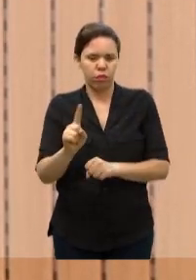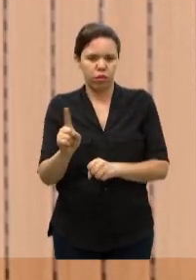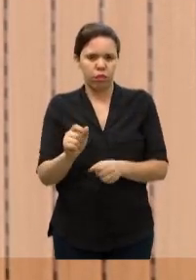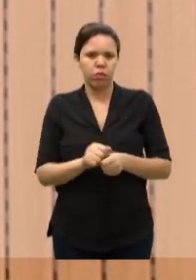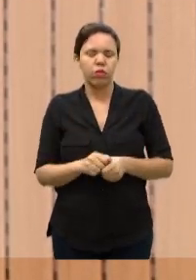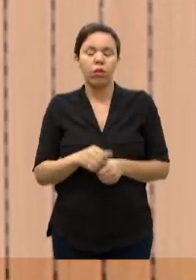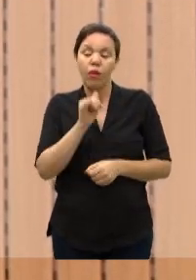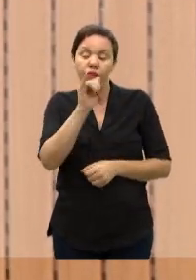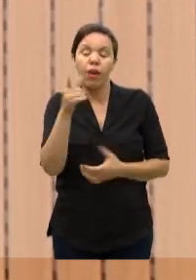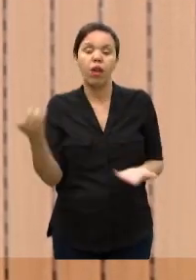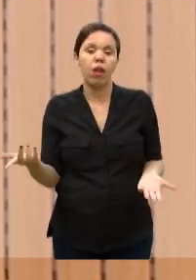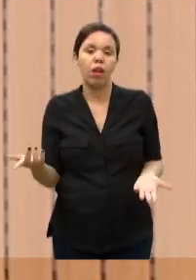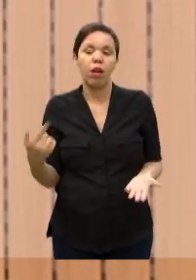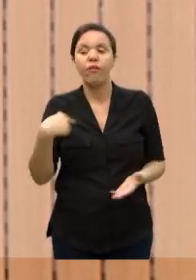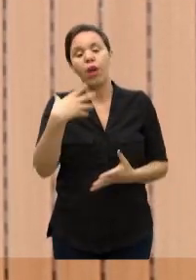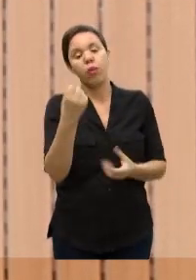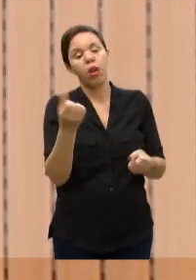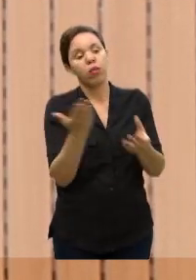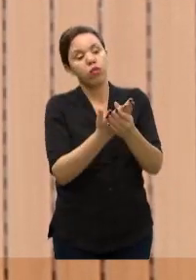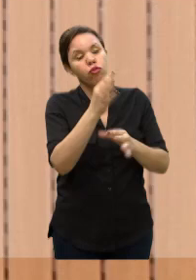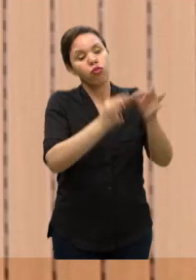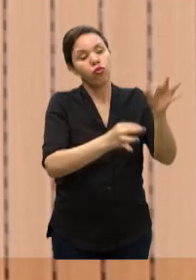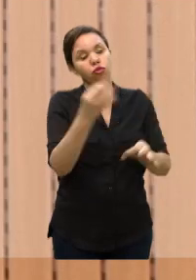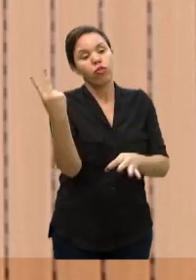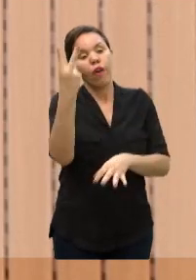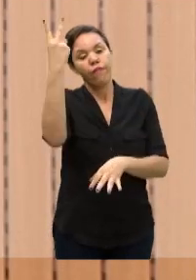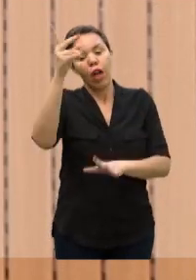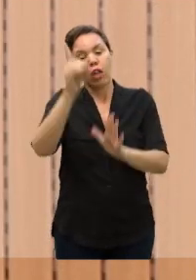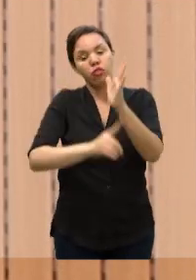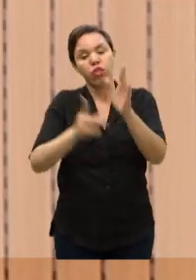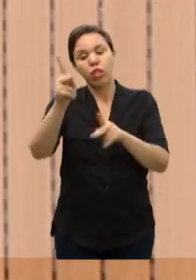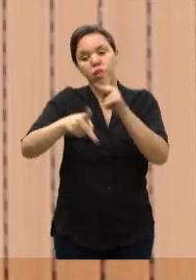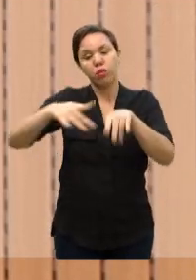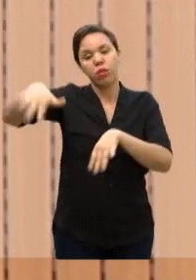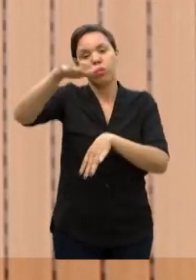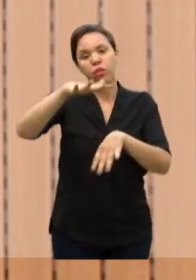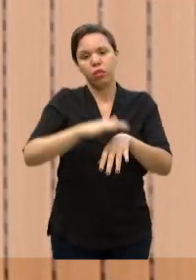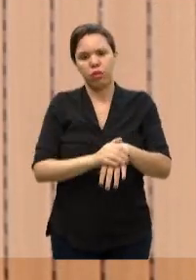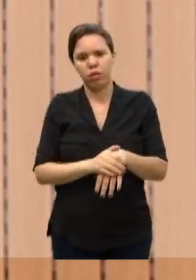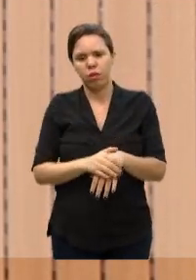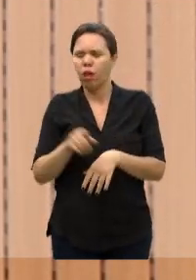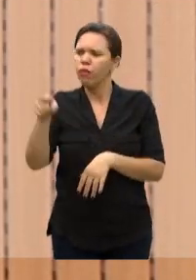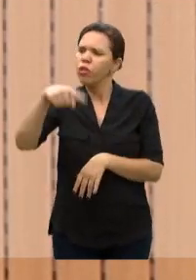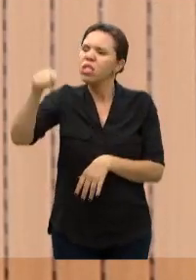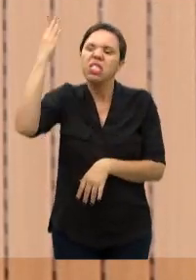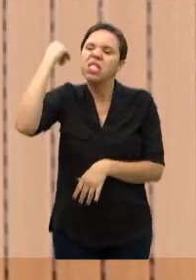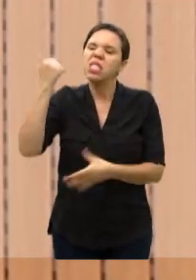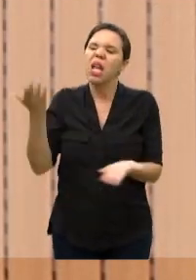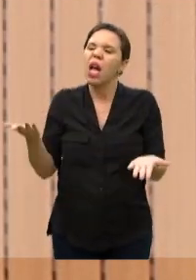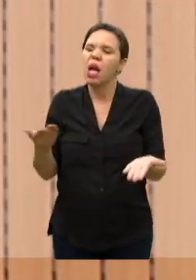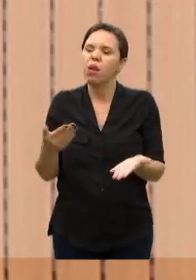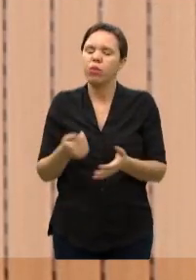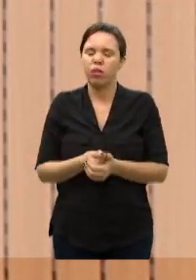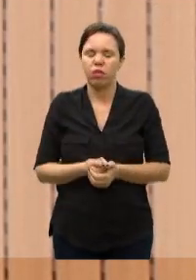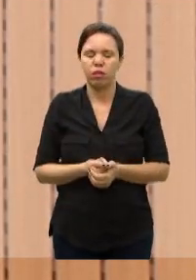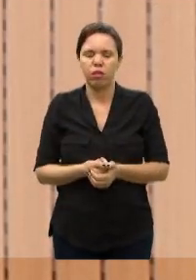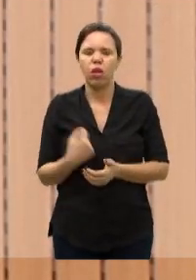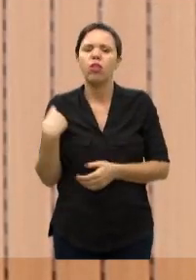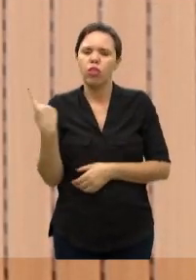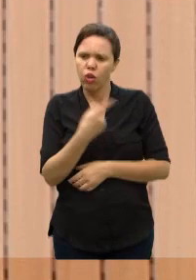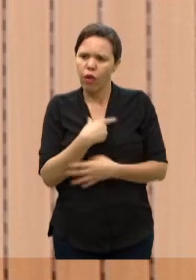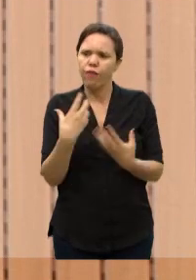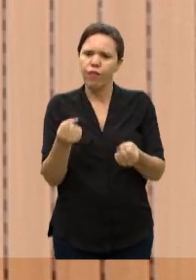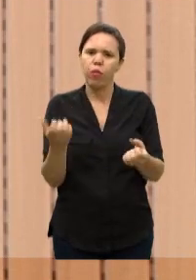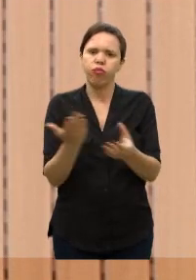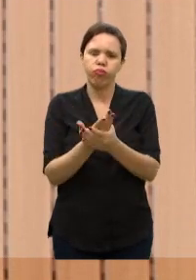eu disse para ele, então nós vamos na justiça para fazer valer o direito da população. Ele falou, vocês é que sabem. E nós fomos para a